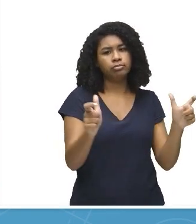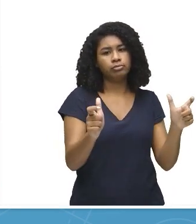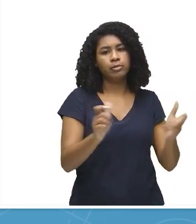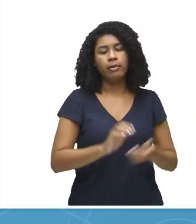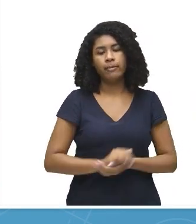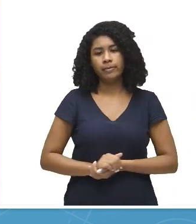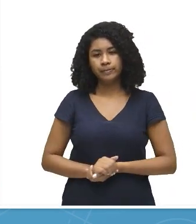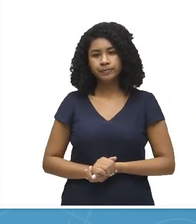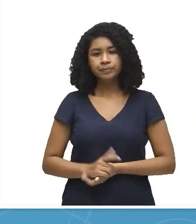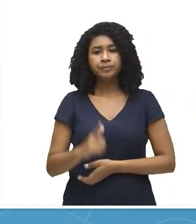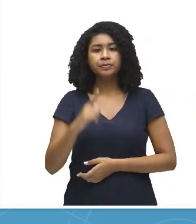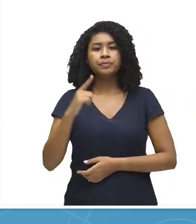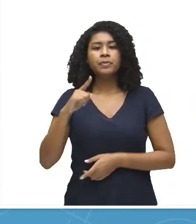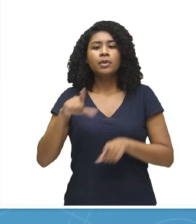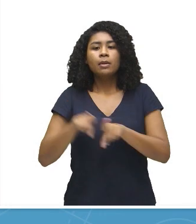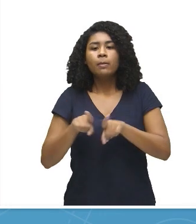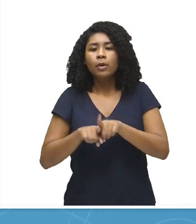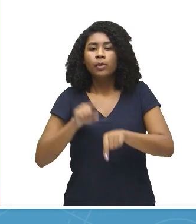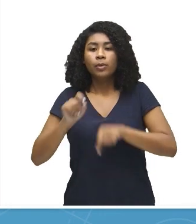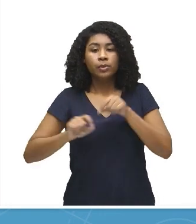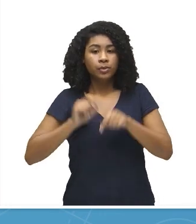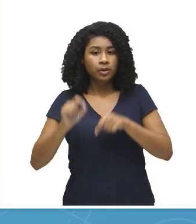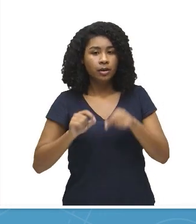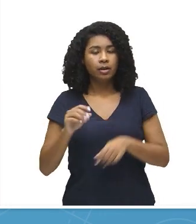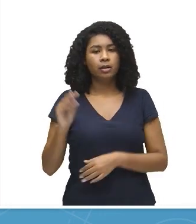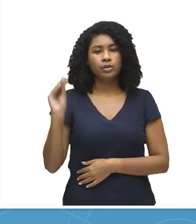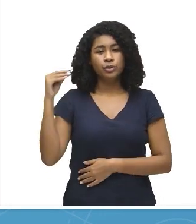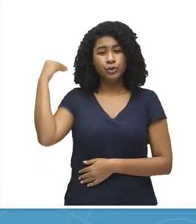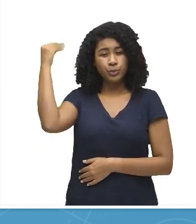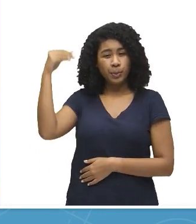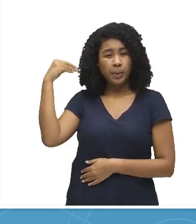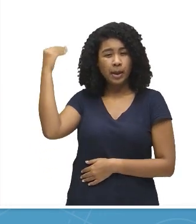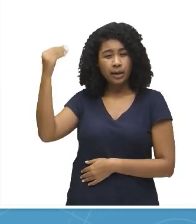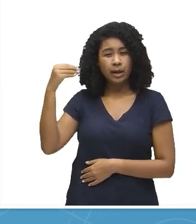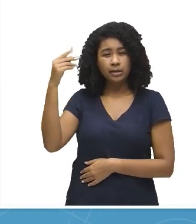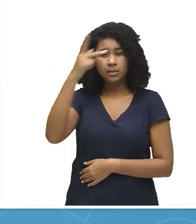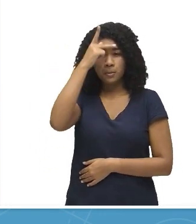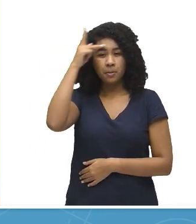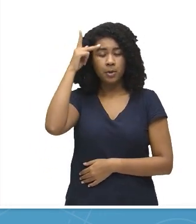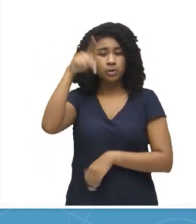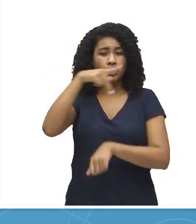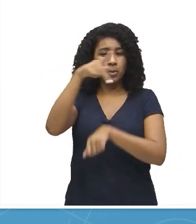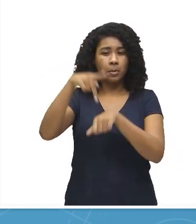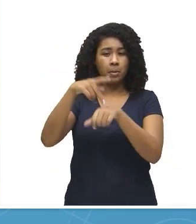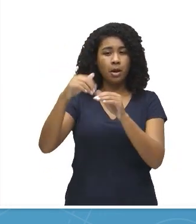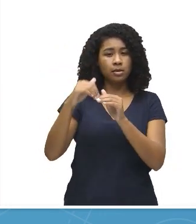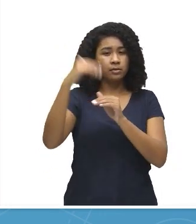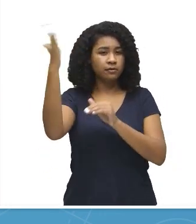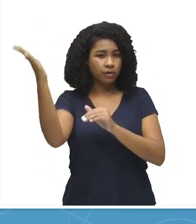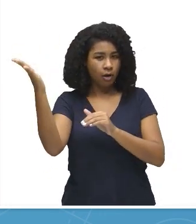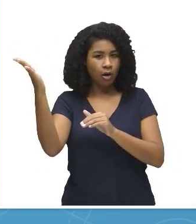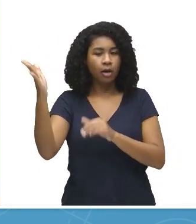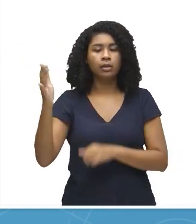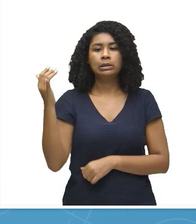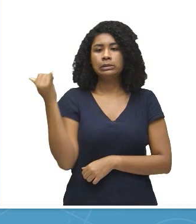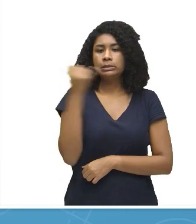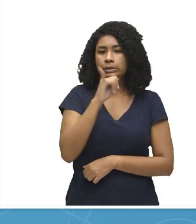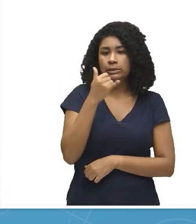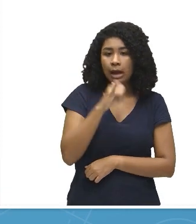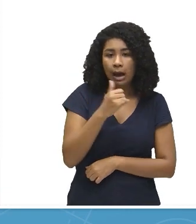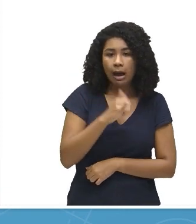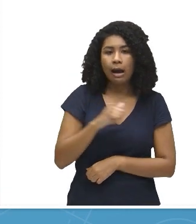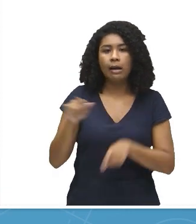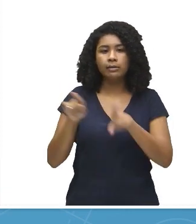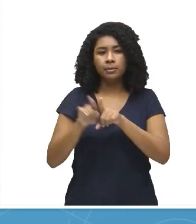temos também a experiência e o conhecimento, olha, dos imigrantes, né? Aqui no caso a gente tem